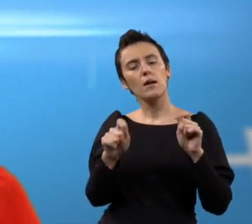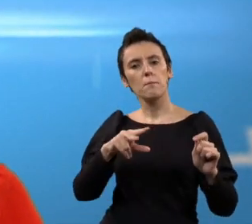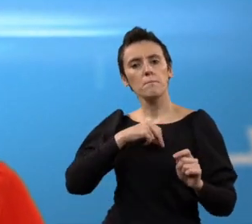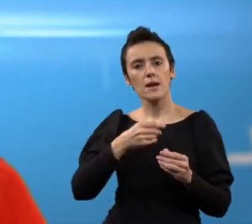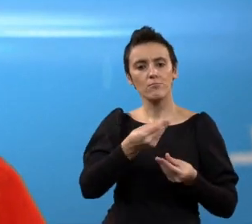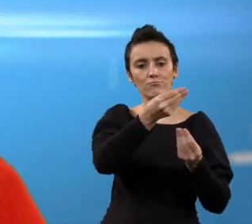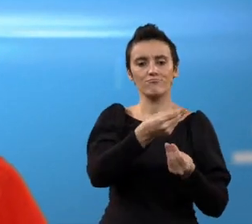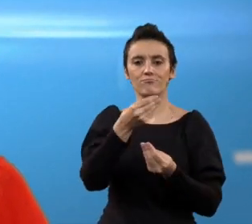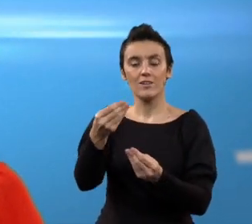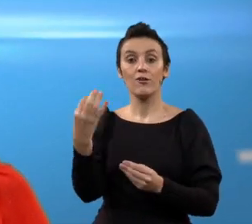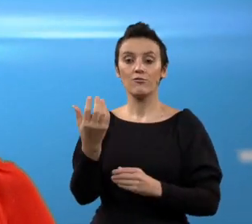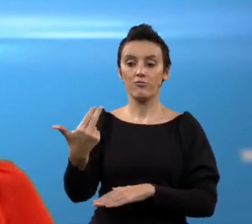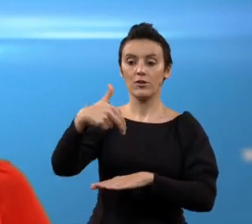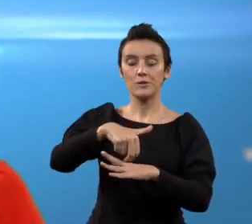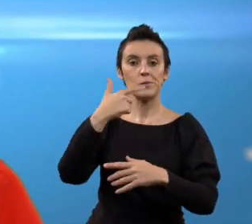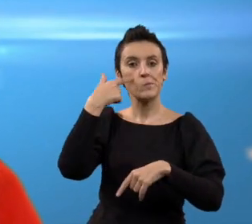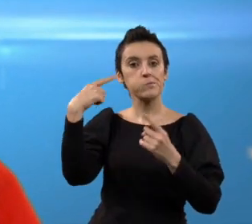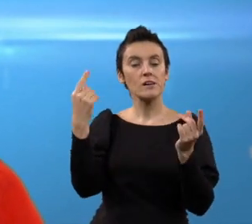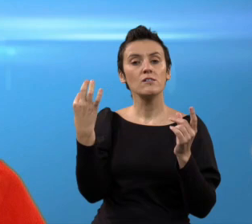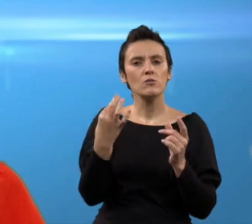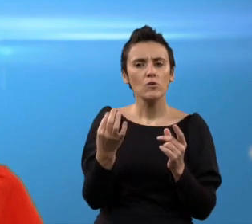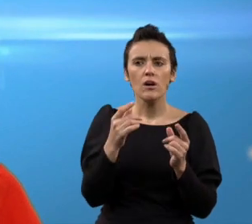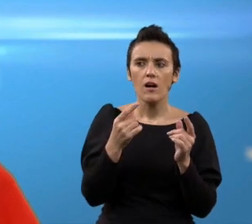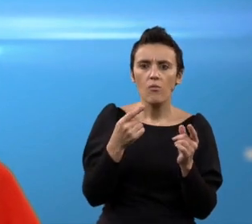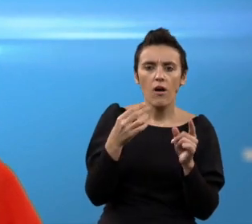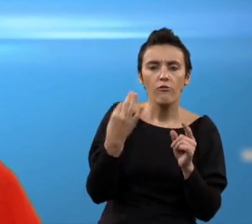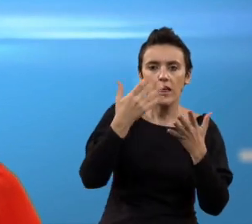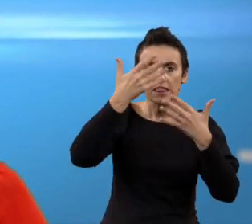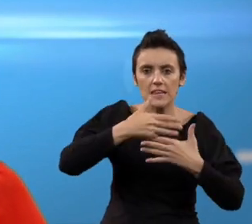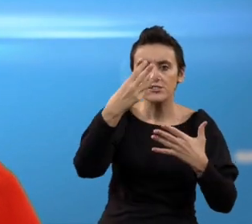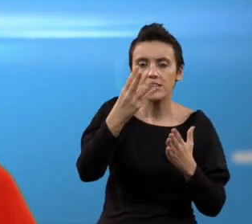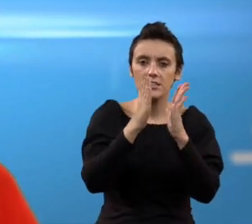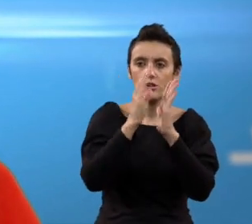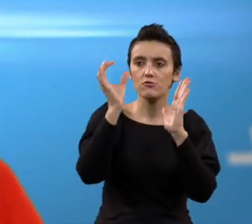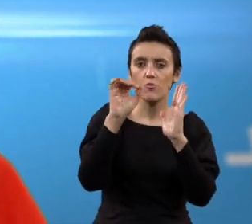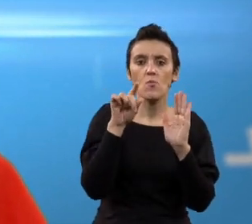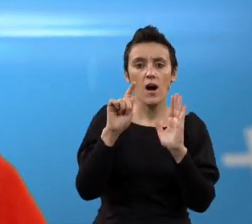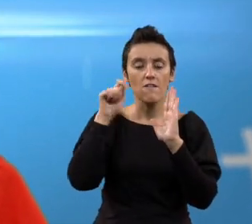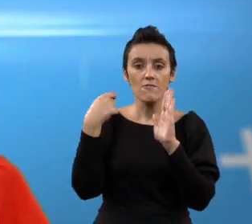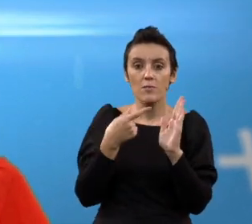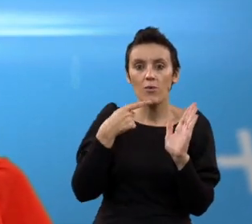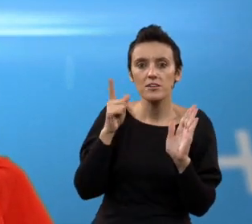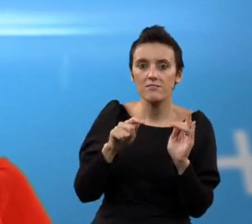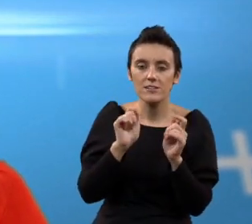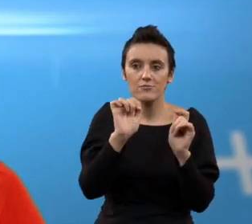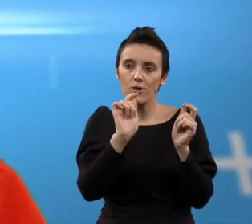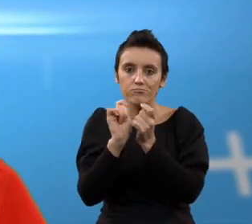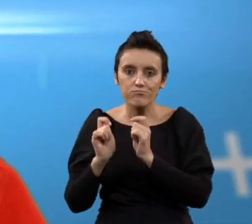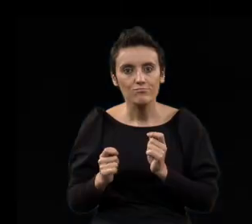de prémios, brindada com a exibição inédita da cópia restaurada de Três Dias Sem Deus, de Bárbara